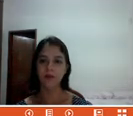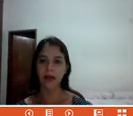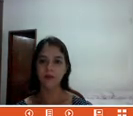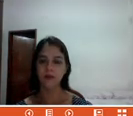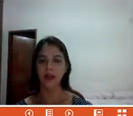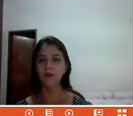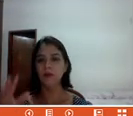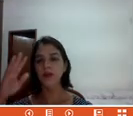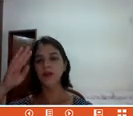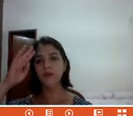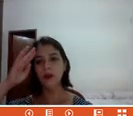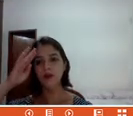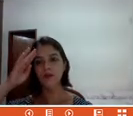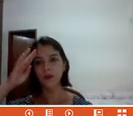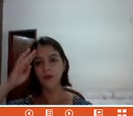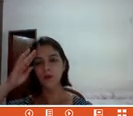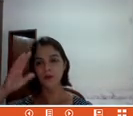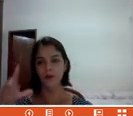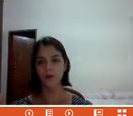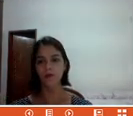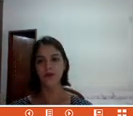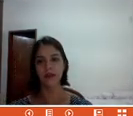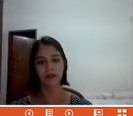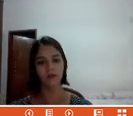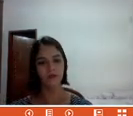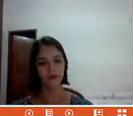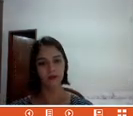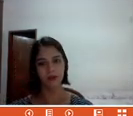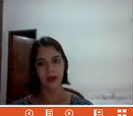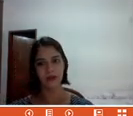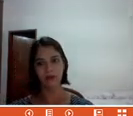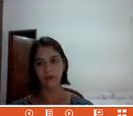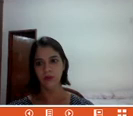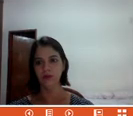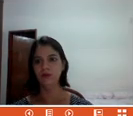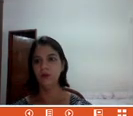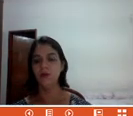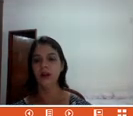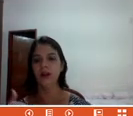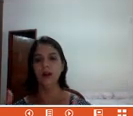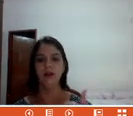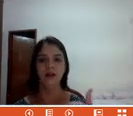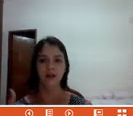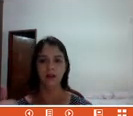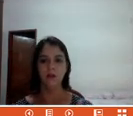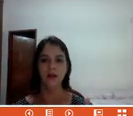no espaço neutro, eu não toco o meu corpo. Eu vou fazer um espaço